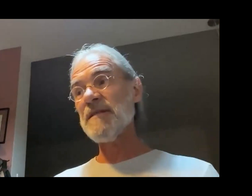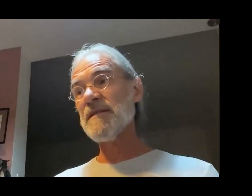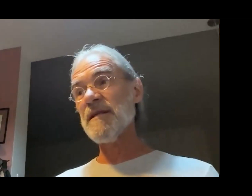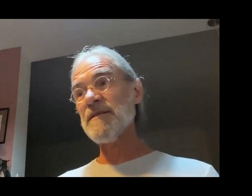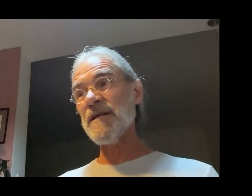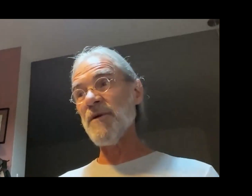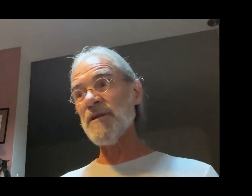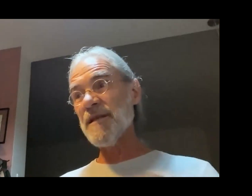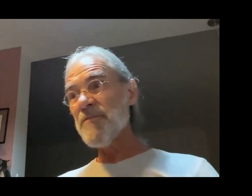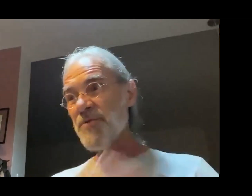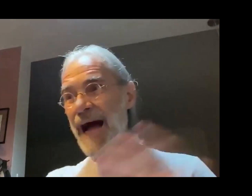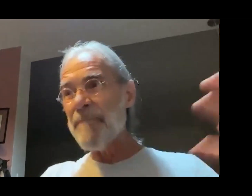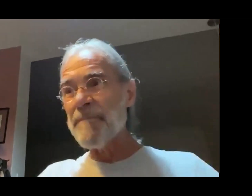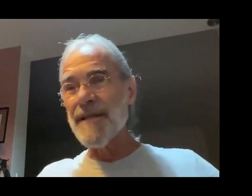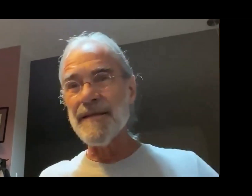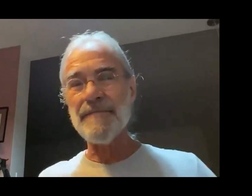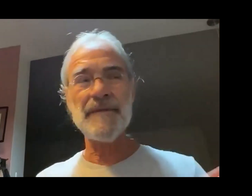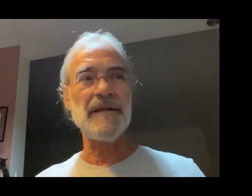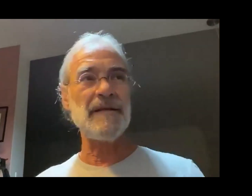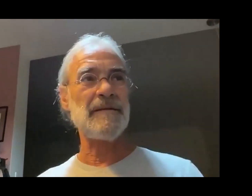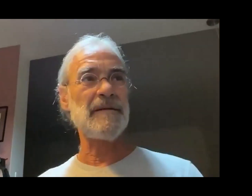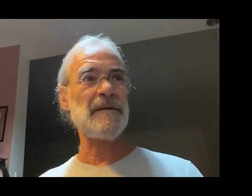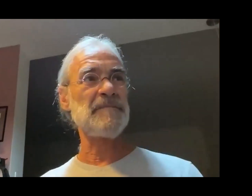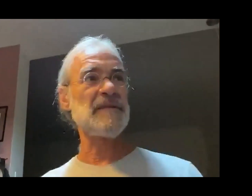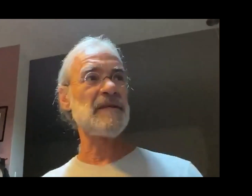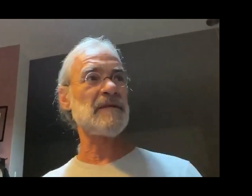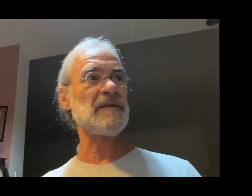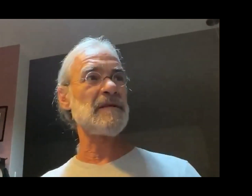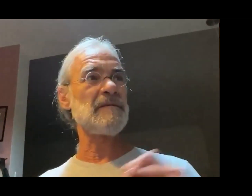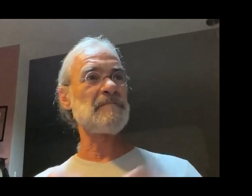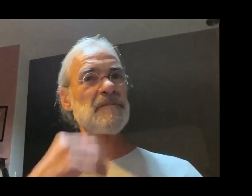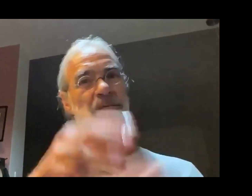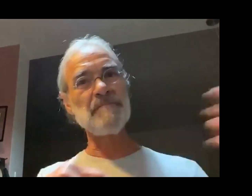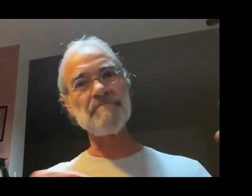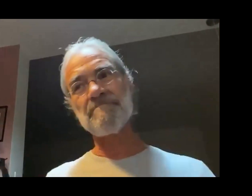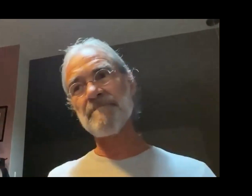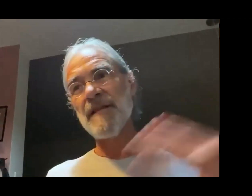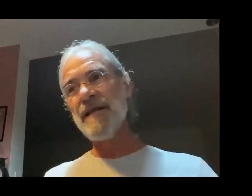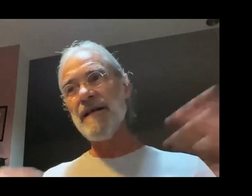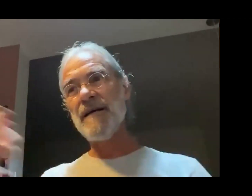da medicina diagnóstica é muito rápida, né? Ela precisa ser